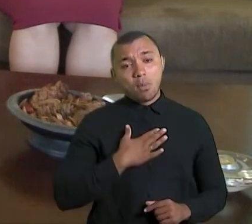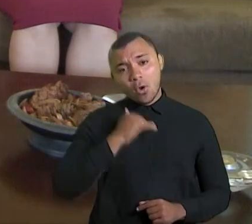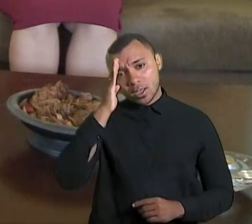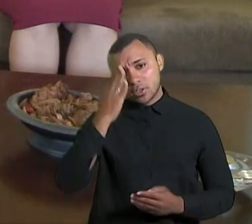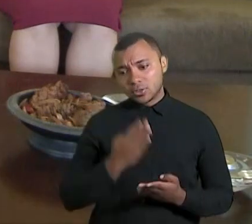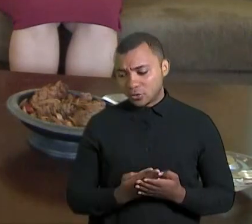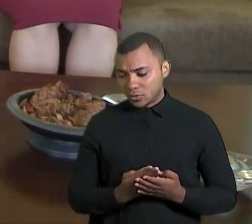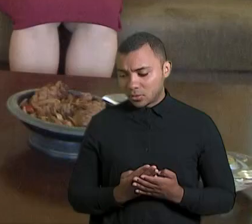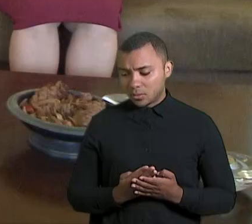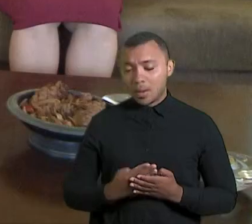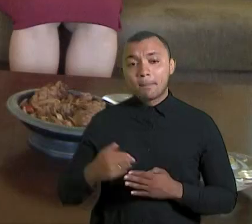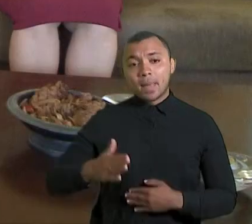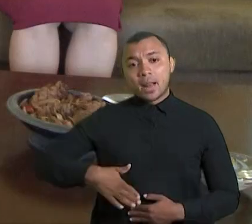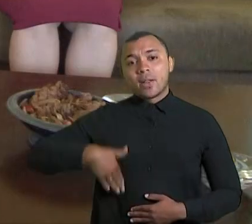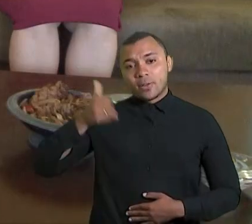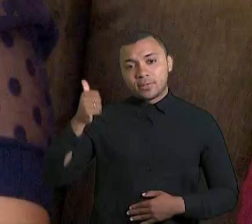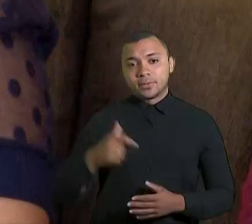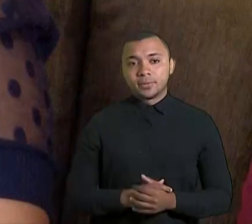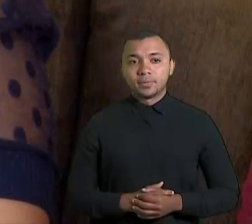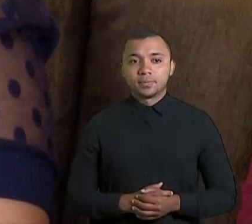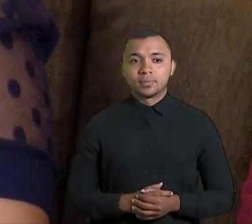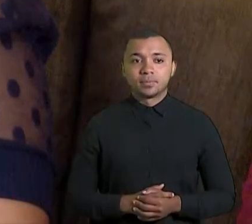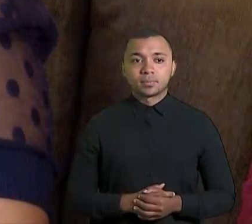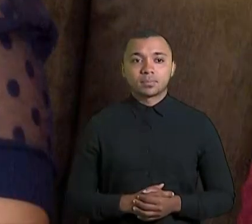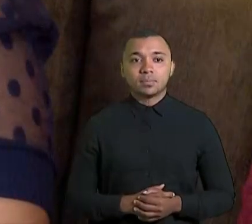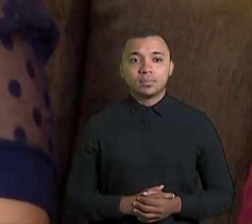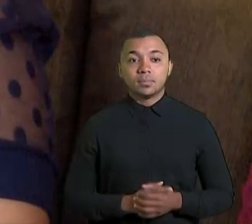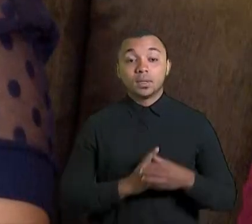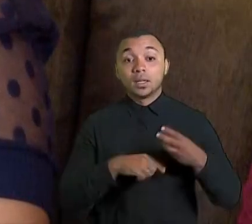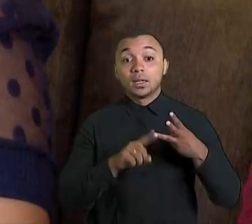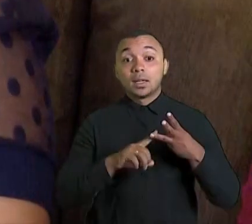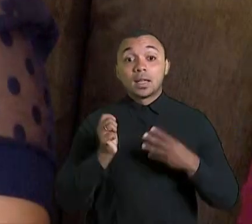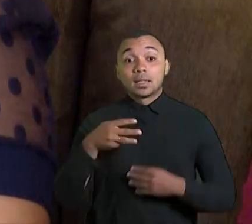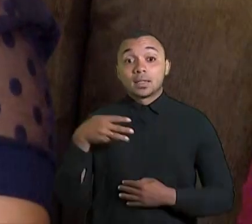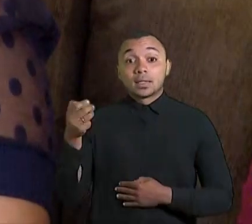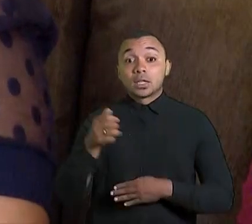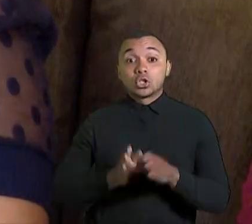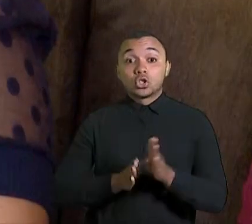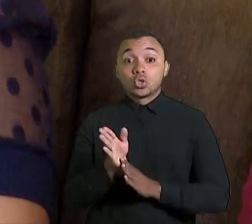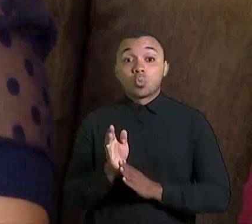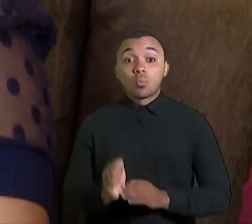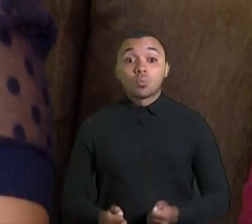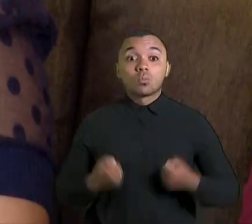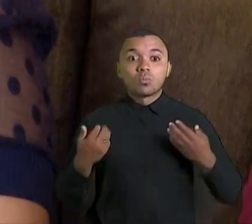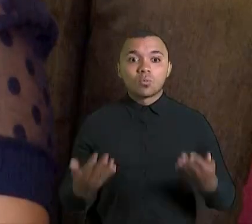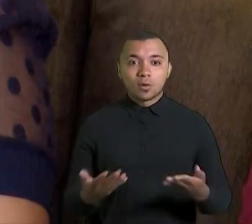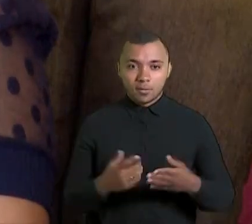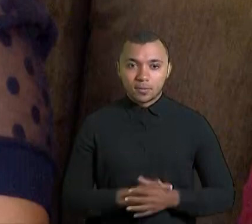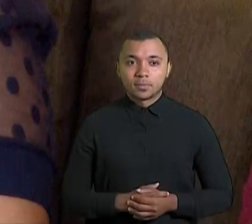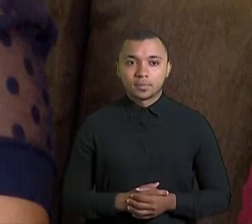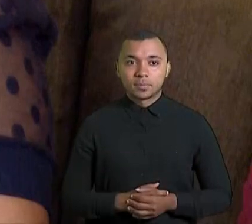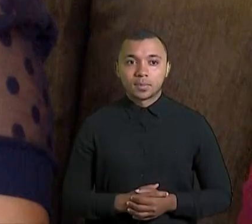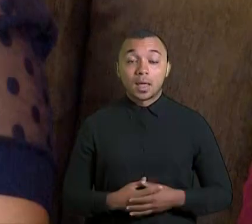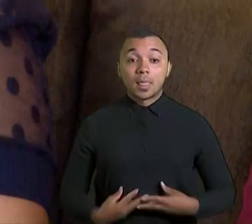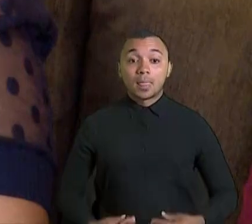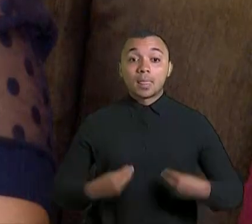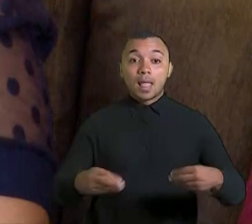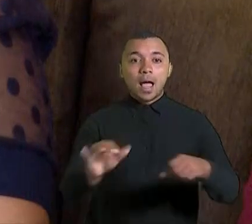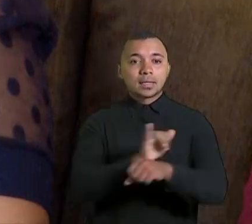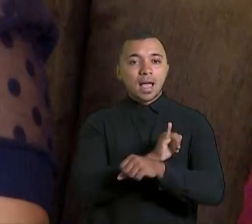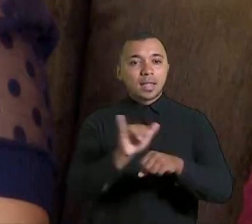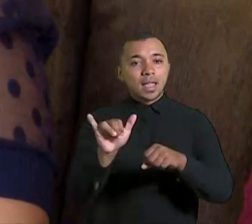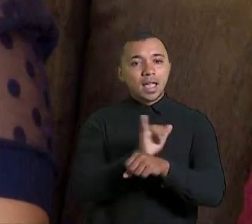ficar mais amplos para nós. E eu acho que a terceira dica é forneça recursos,